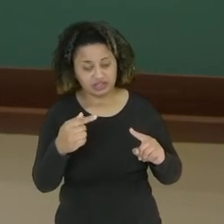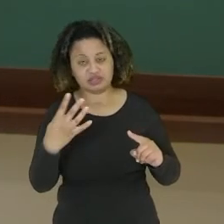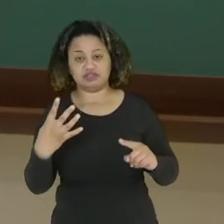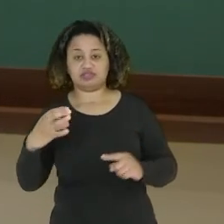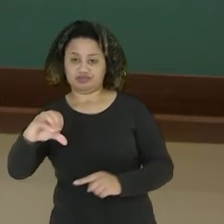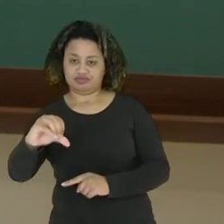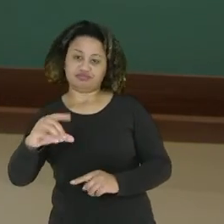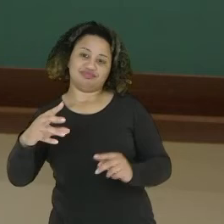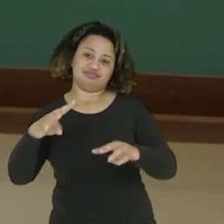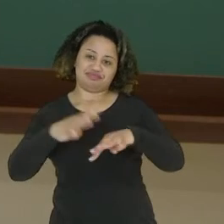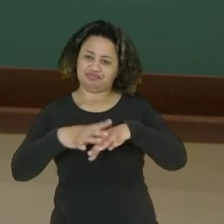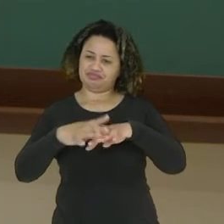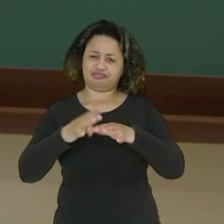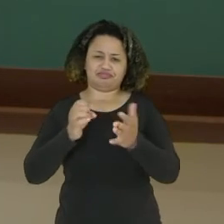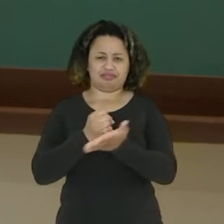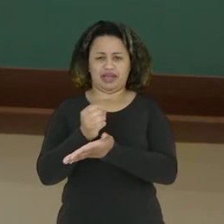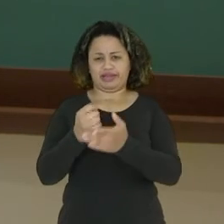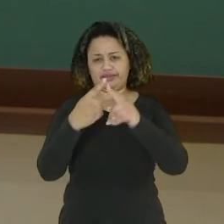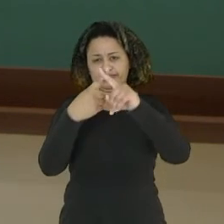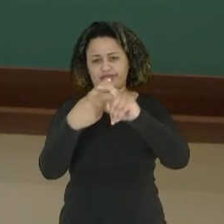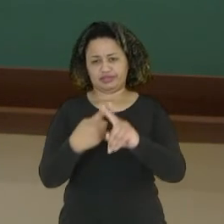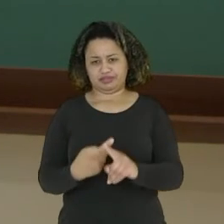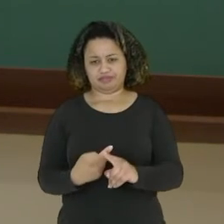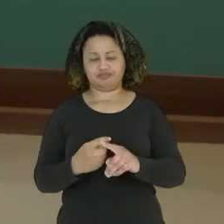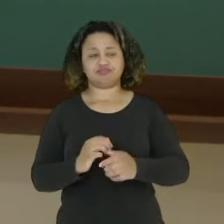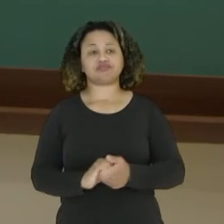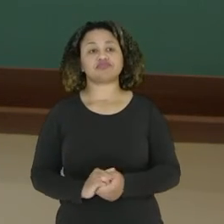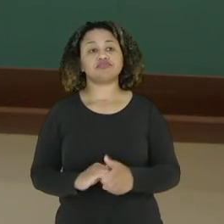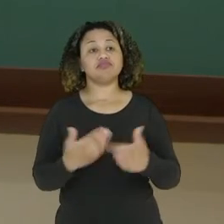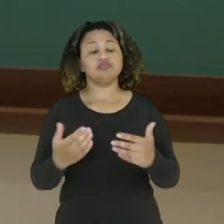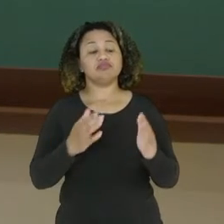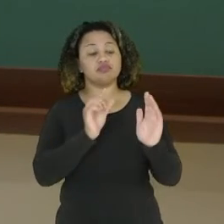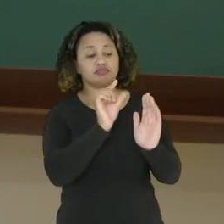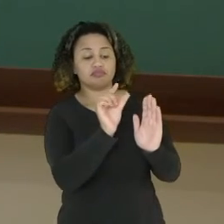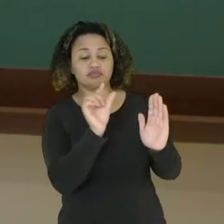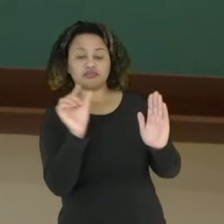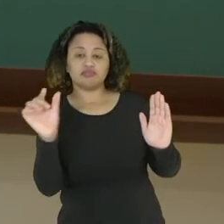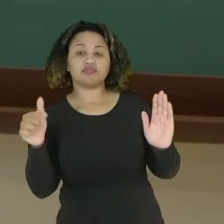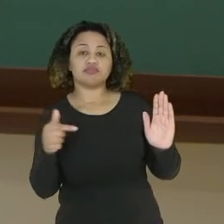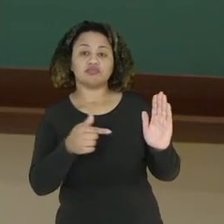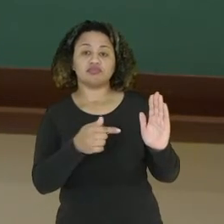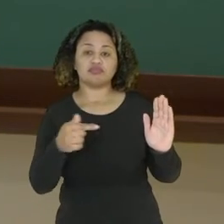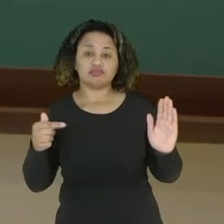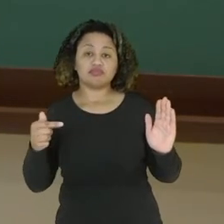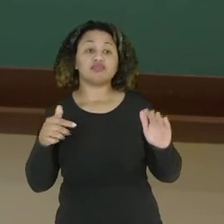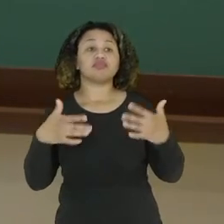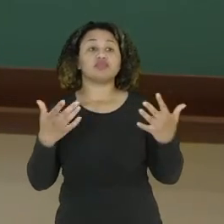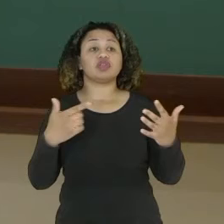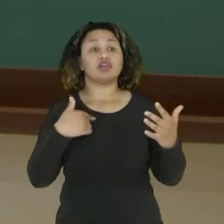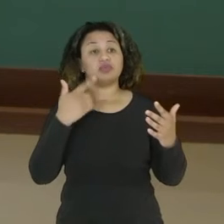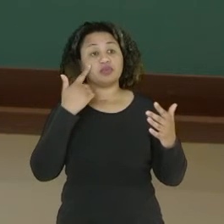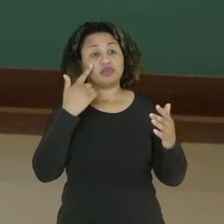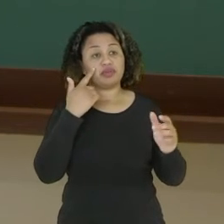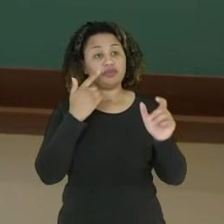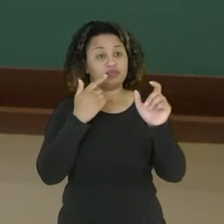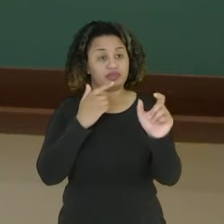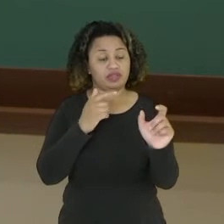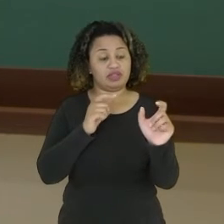lá matemática básica. Então, se cada parte vale 7 centímetros, vamos contar aqui, ó.